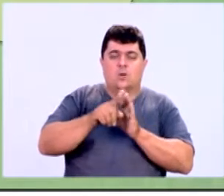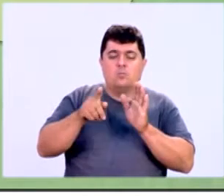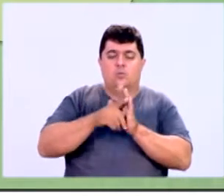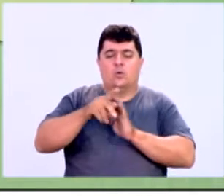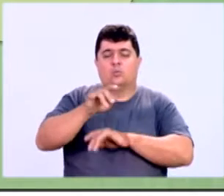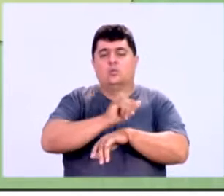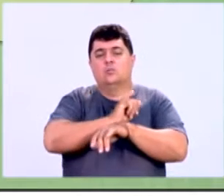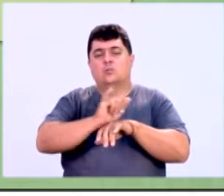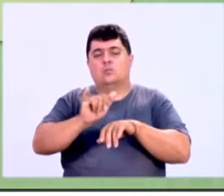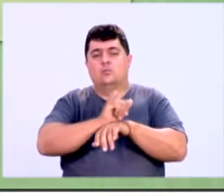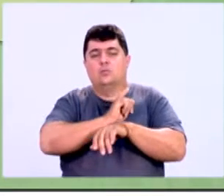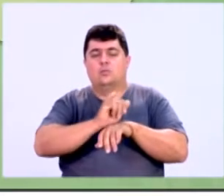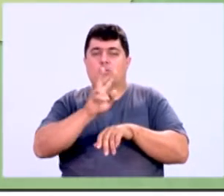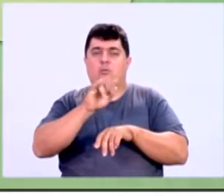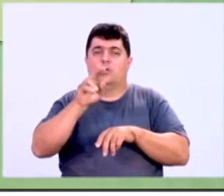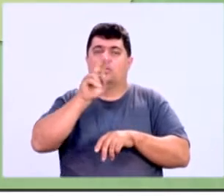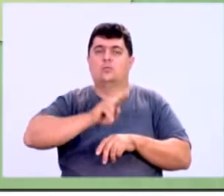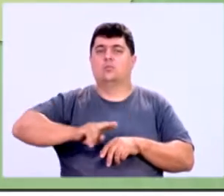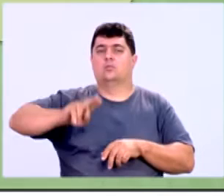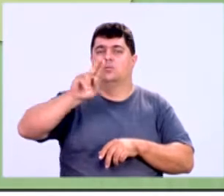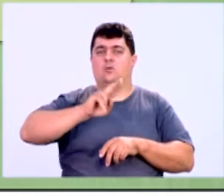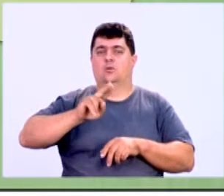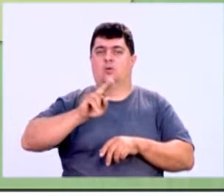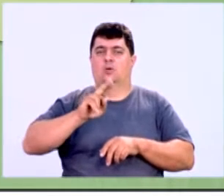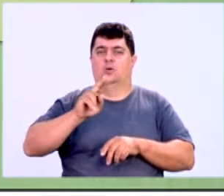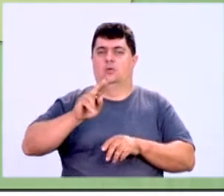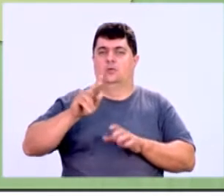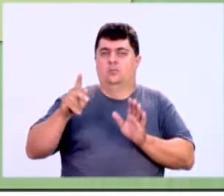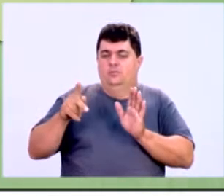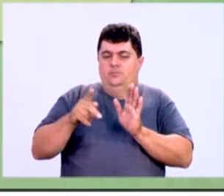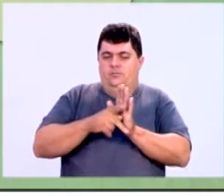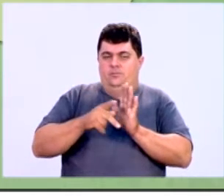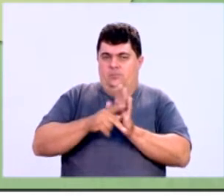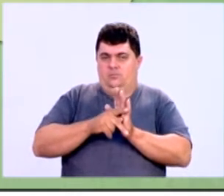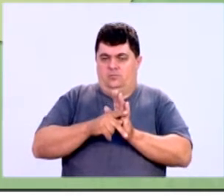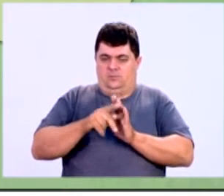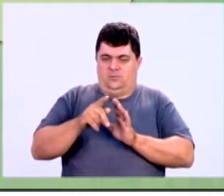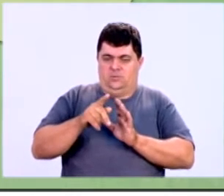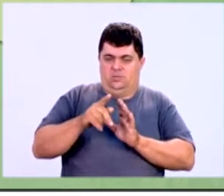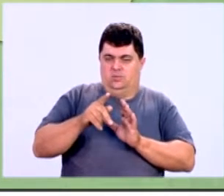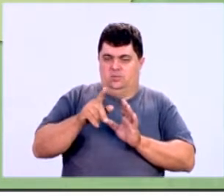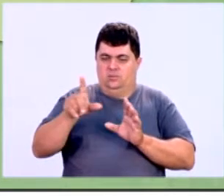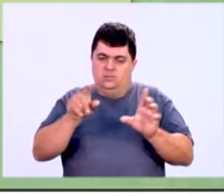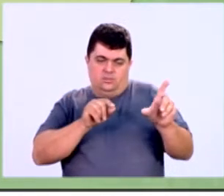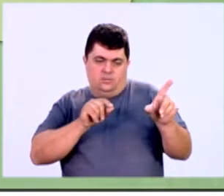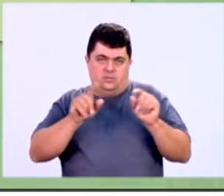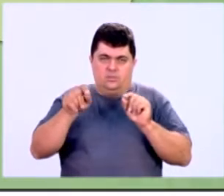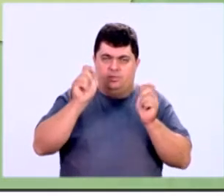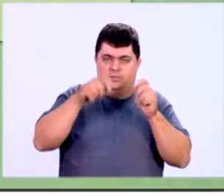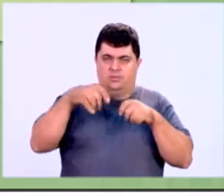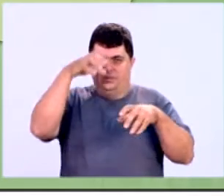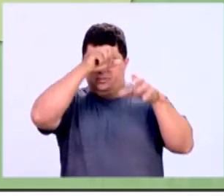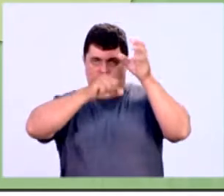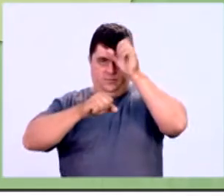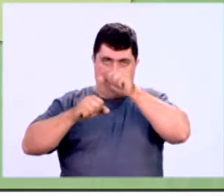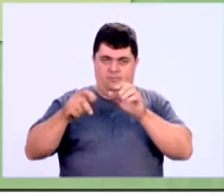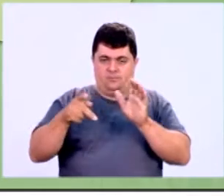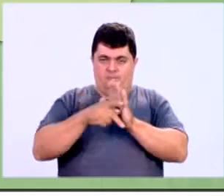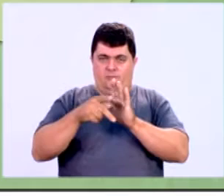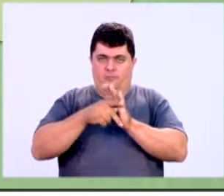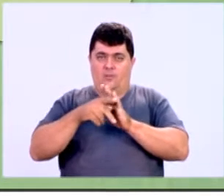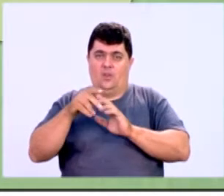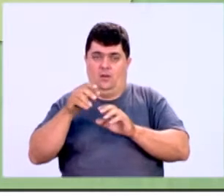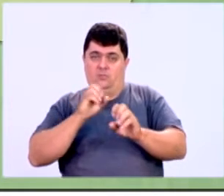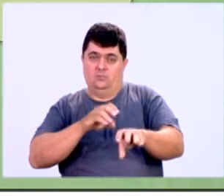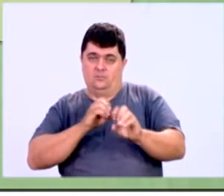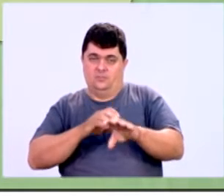estratégia que pode ser utilizada como uma forma alternativa de aprendizagem para a educação de